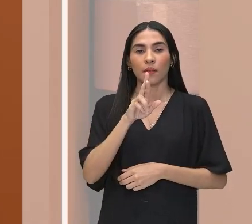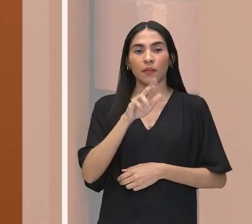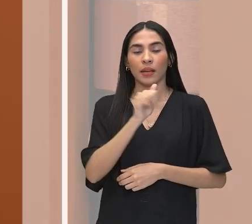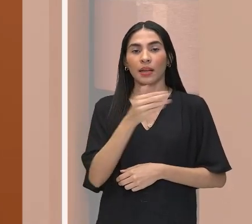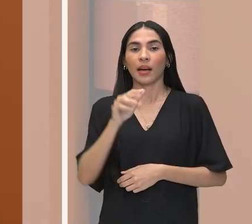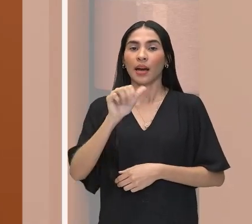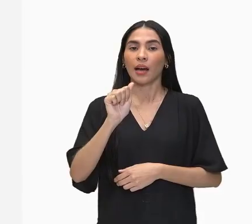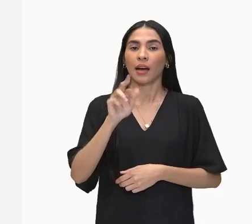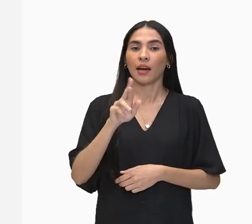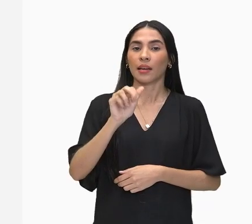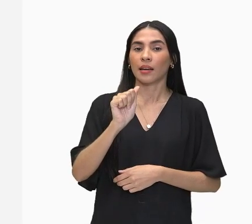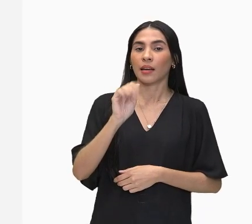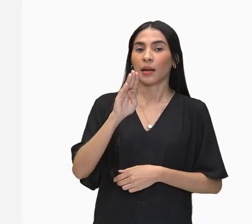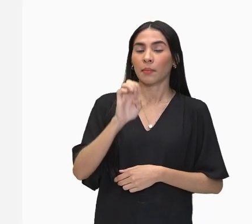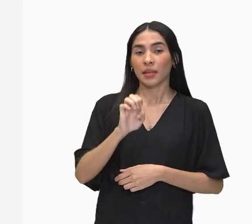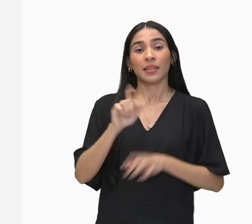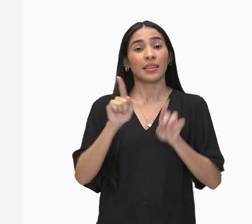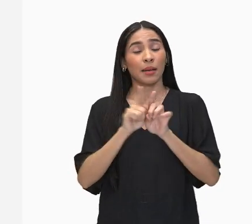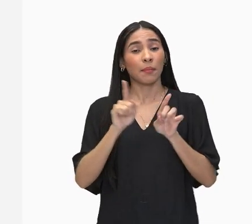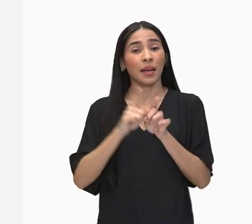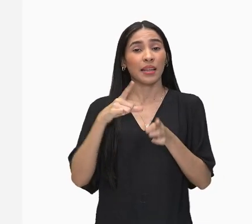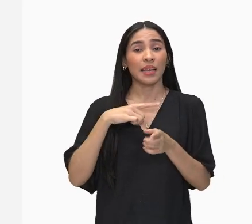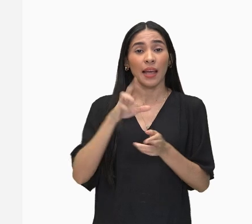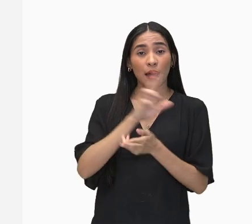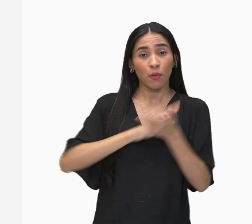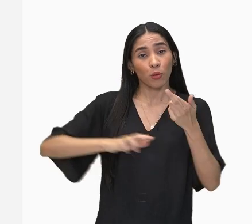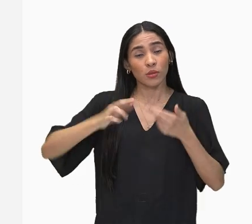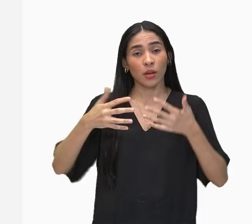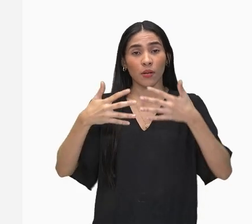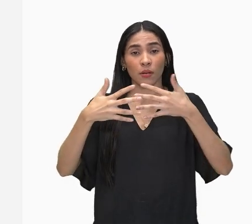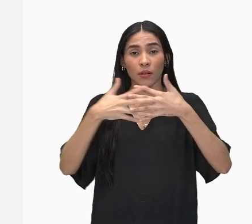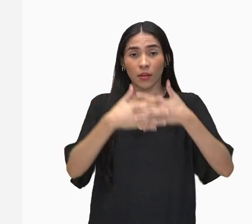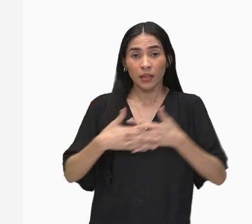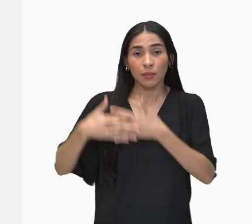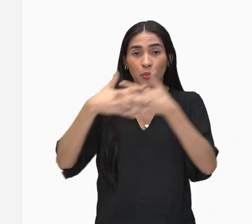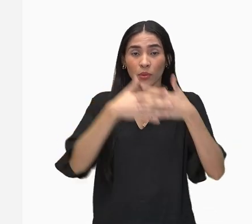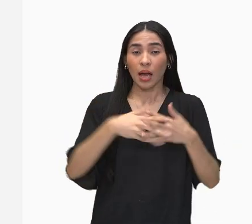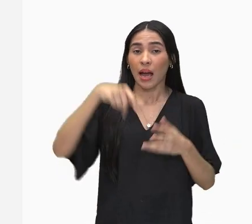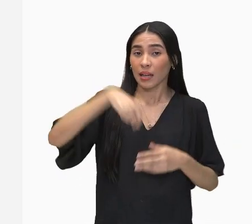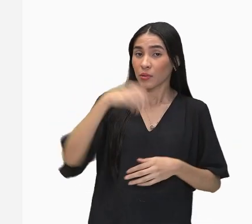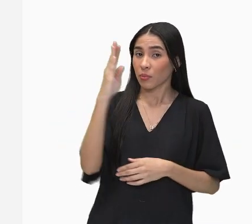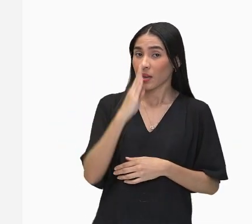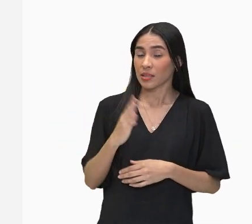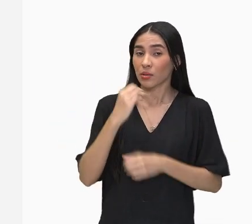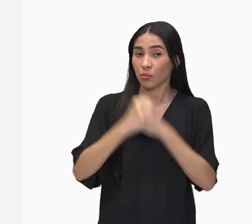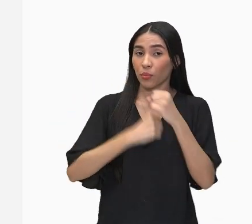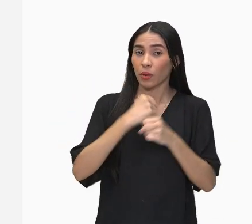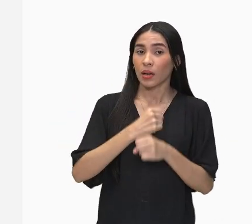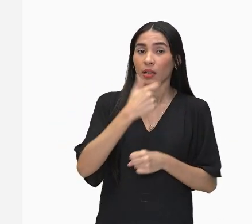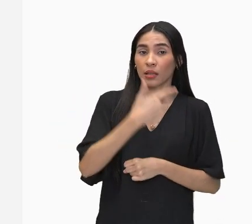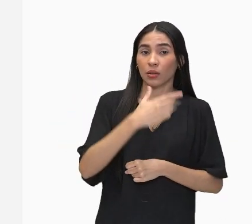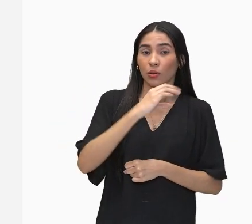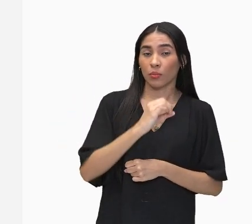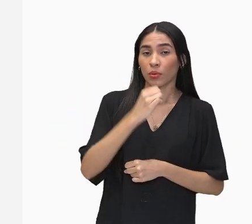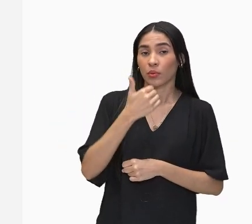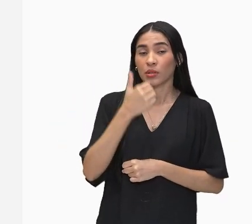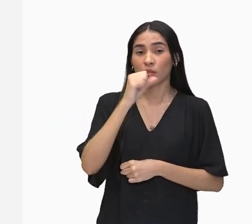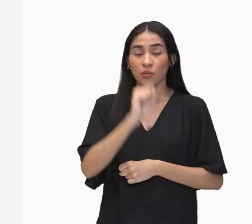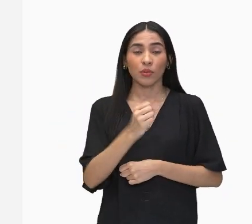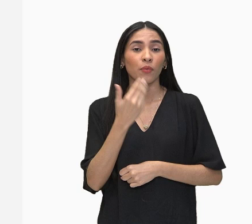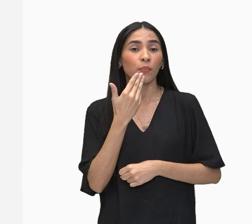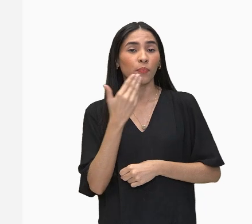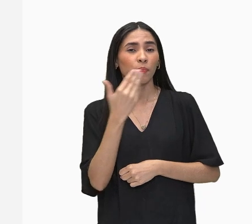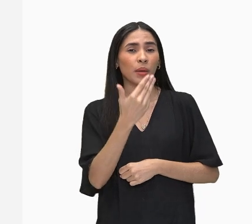também, nós temos a greve dos caminhoneiros aqui no Brasil, em 2018, que foi um protesto contra os